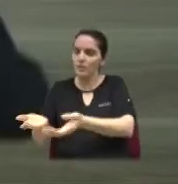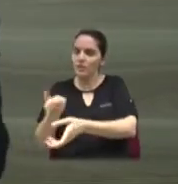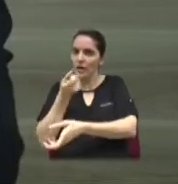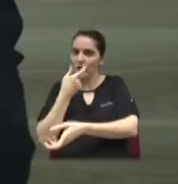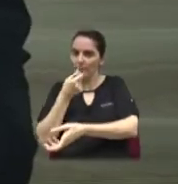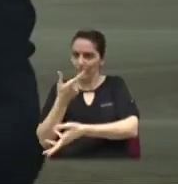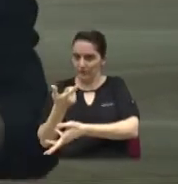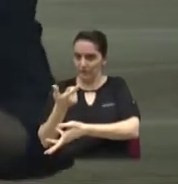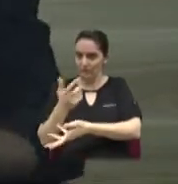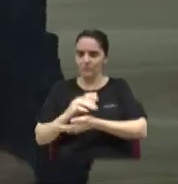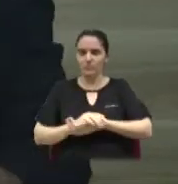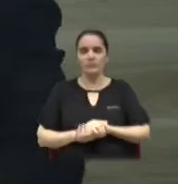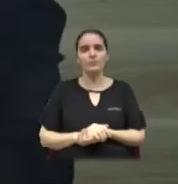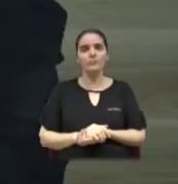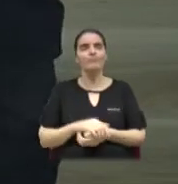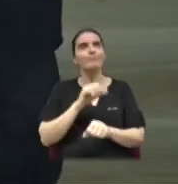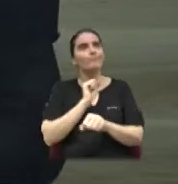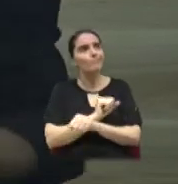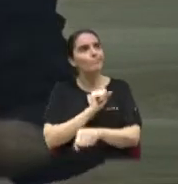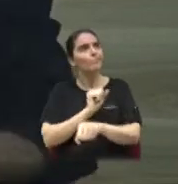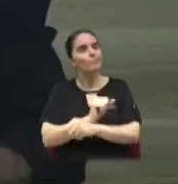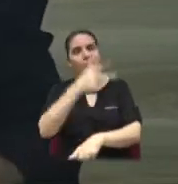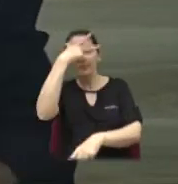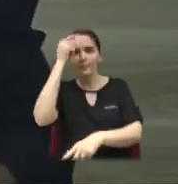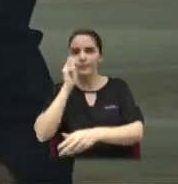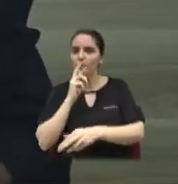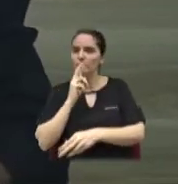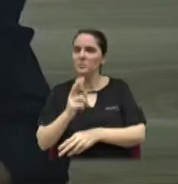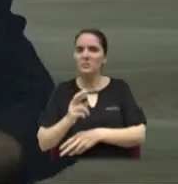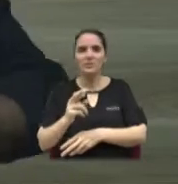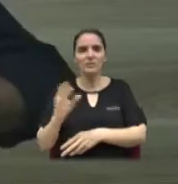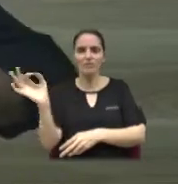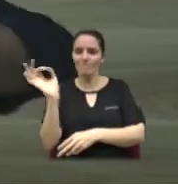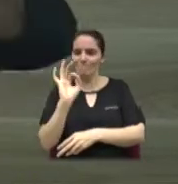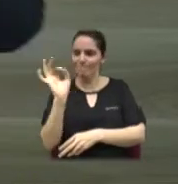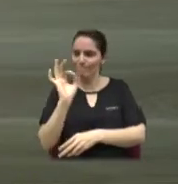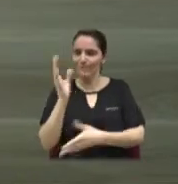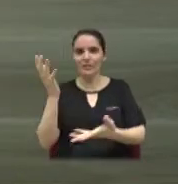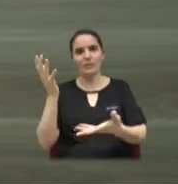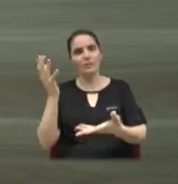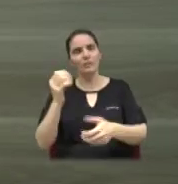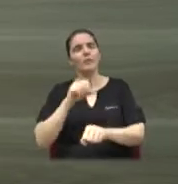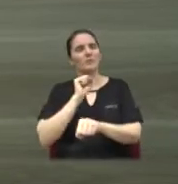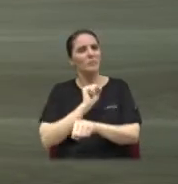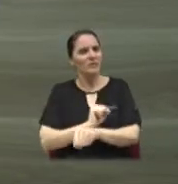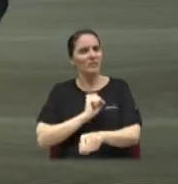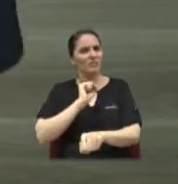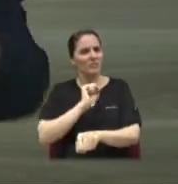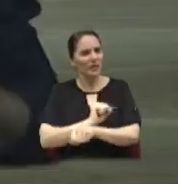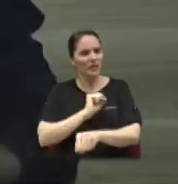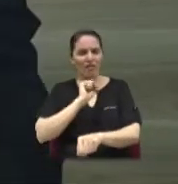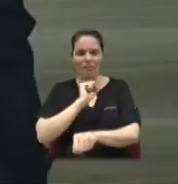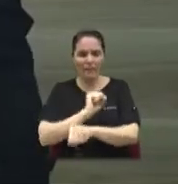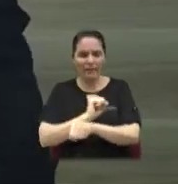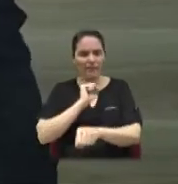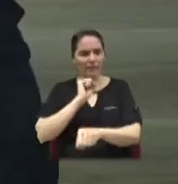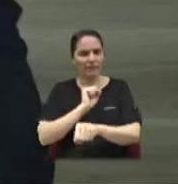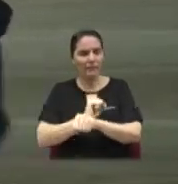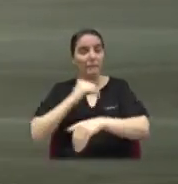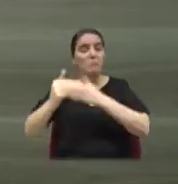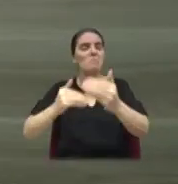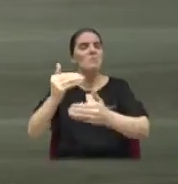de distribuição, a gente está esperando uma resposta até hoje e não tivemos. Então ficar esperando a mudança, quando vai